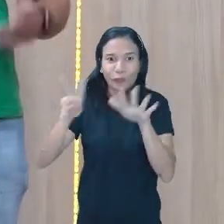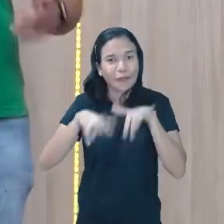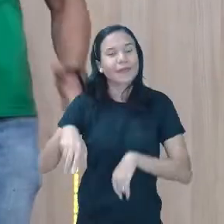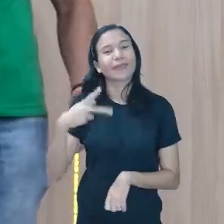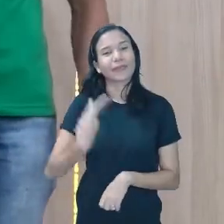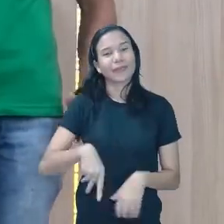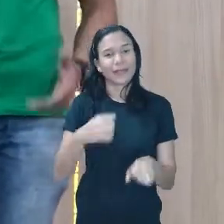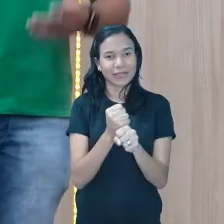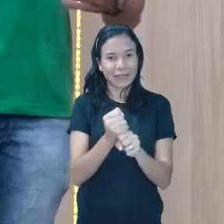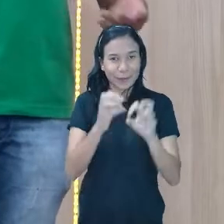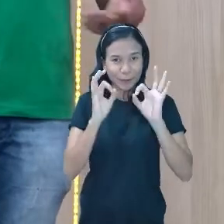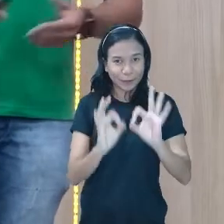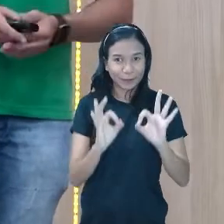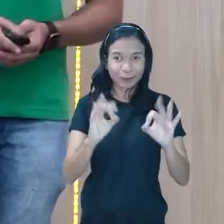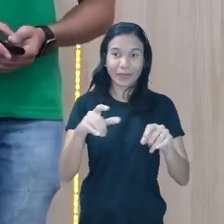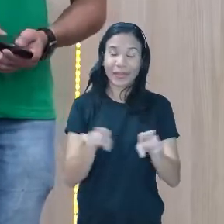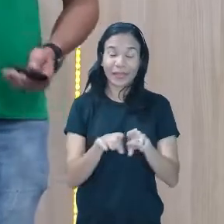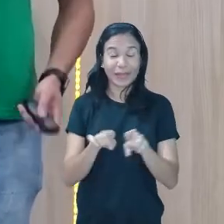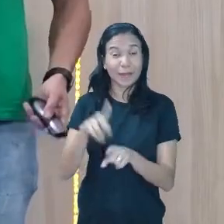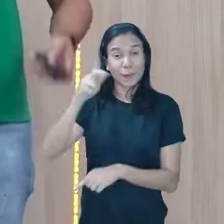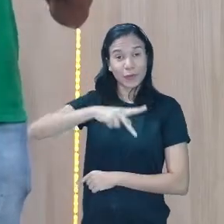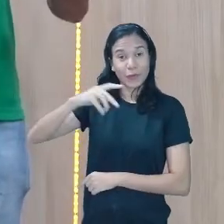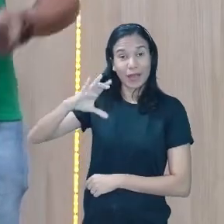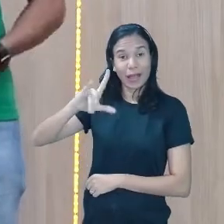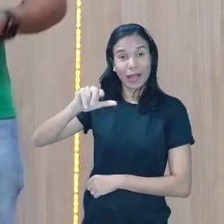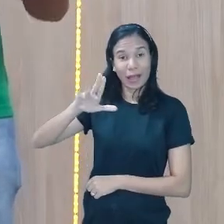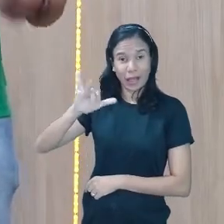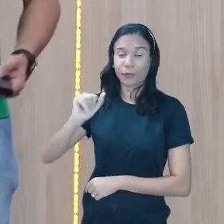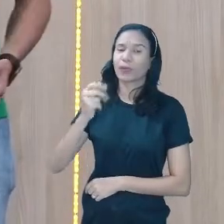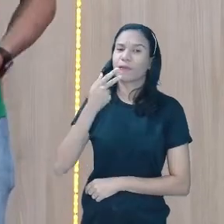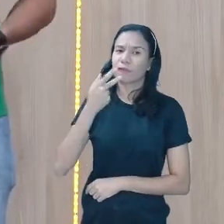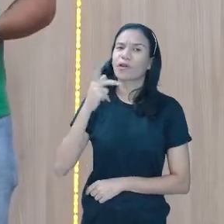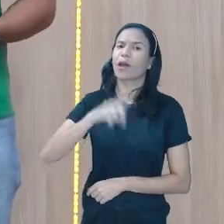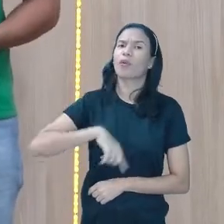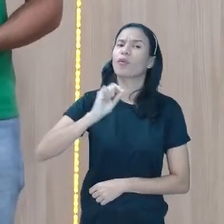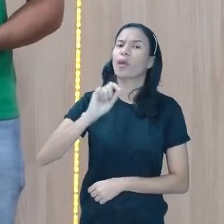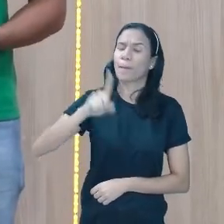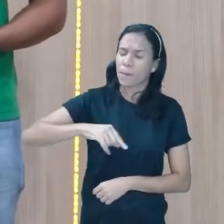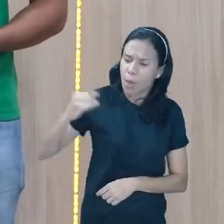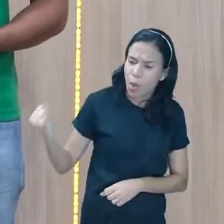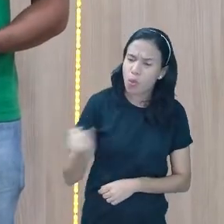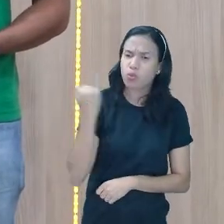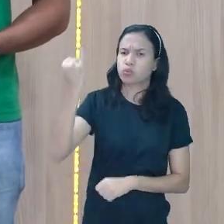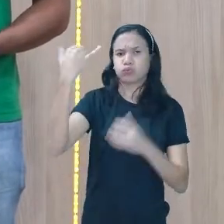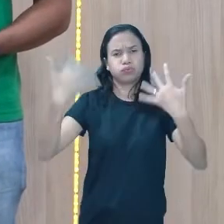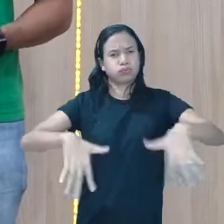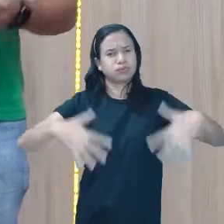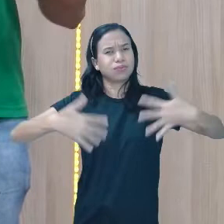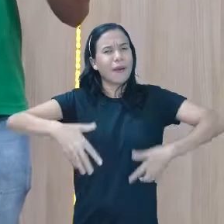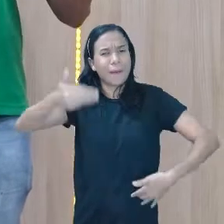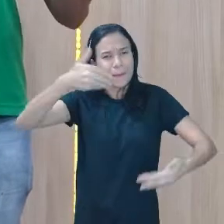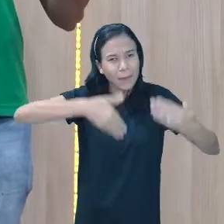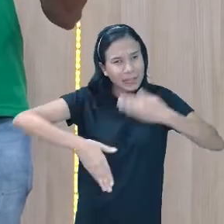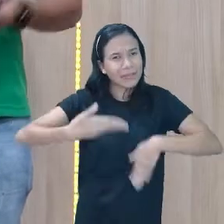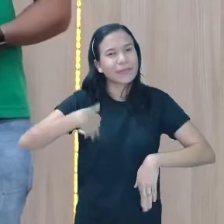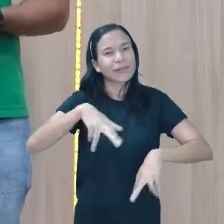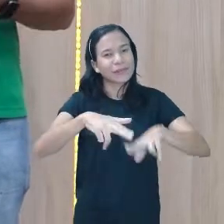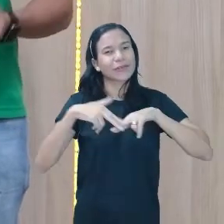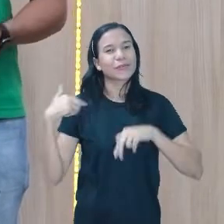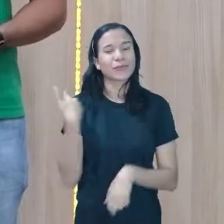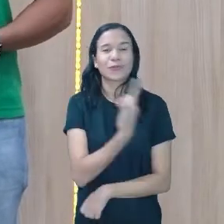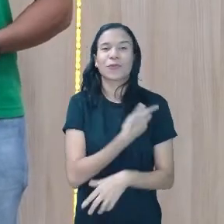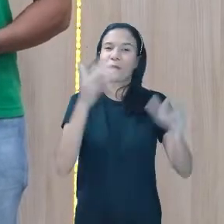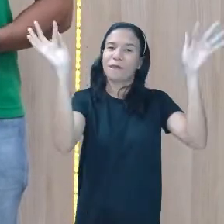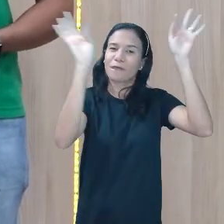decorrer desse ano, tá bom? Como Cláudia falou, é importante demais a participação de vocês aí no chat. A gente fica